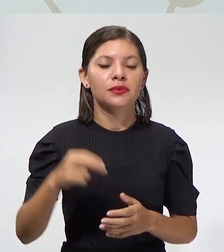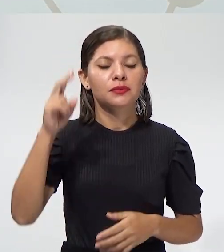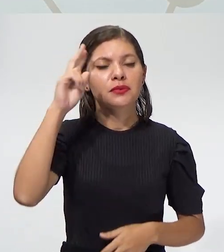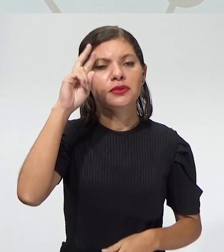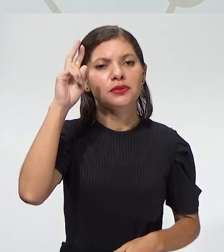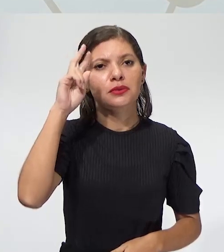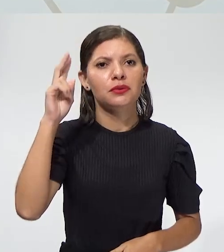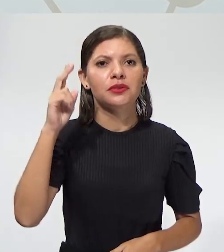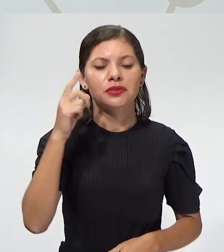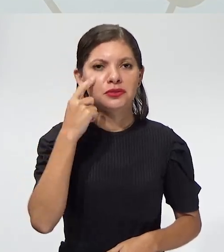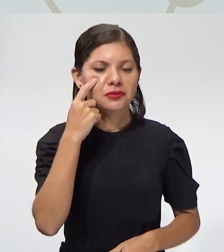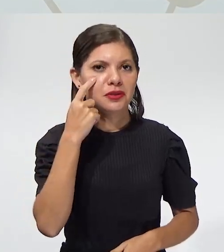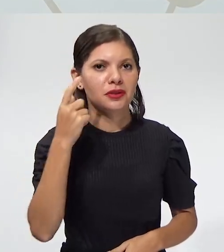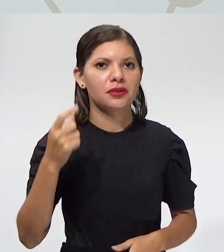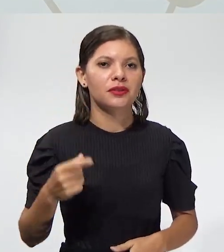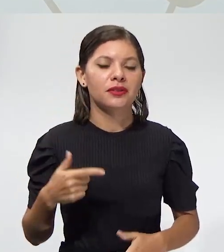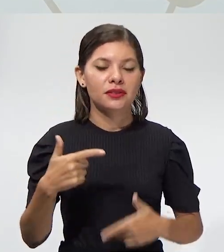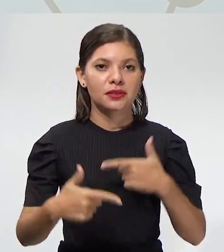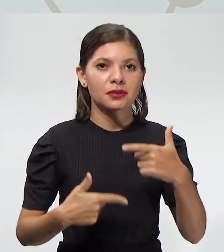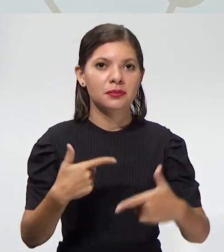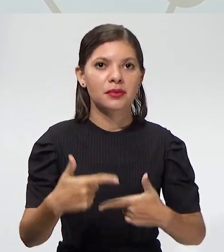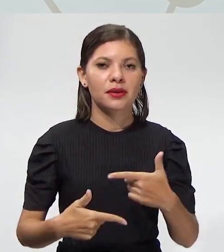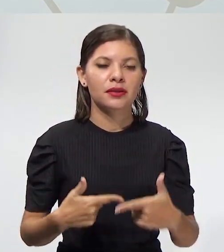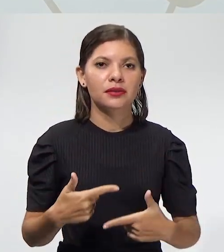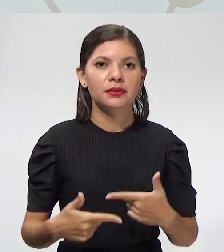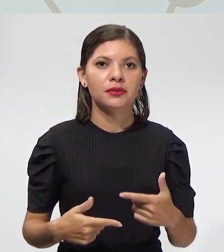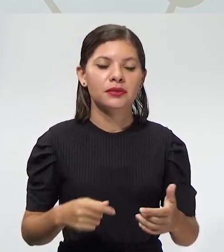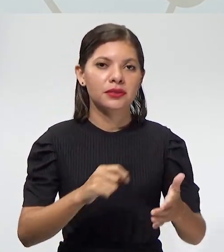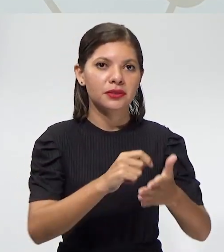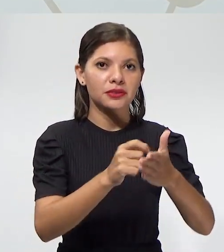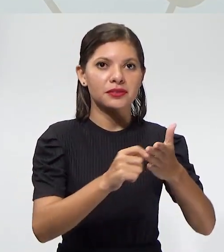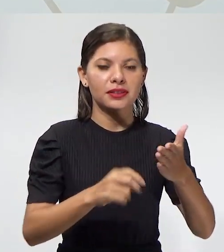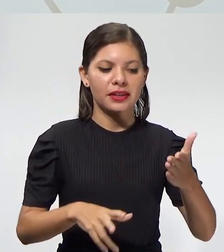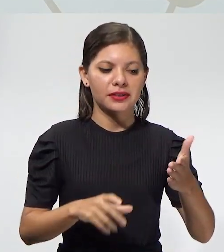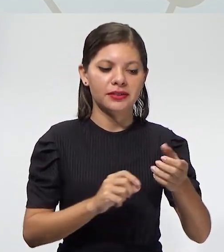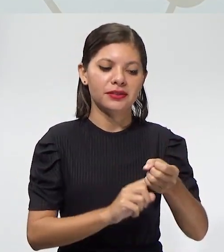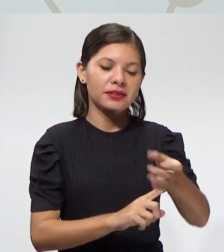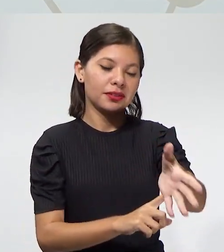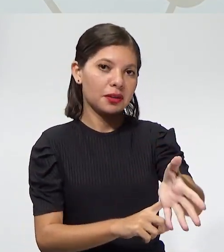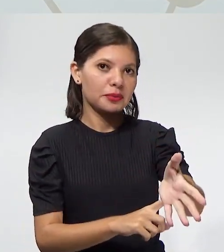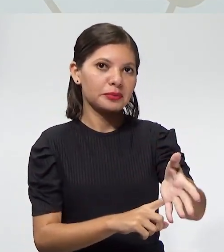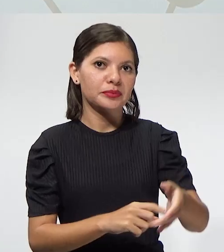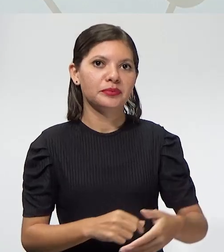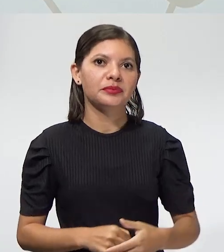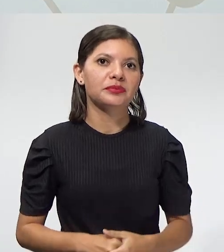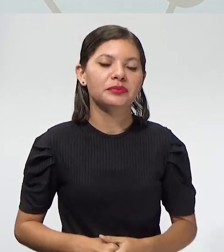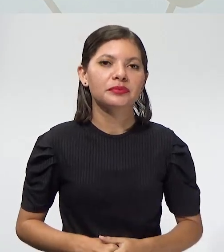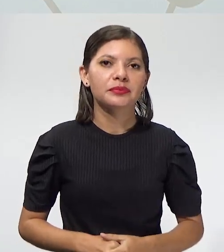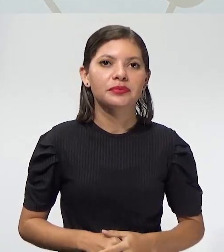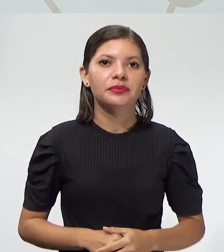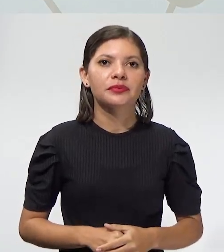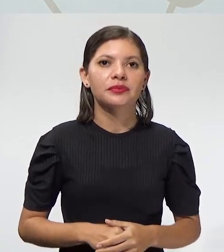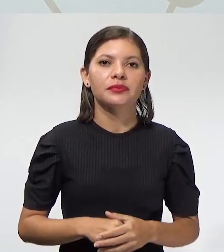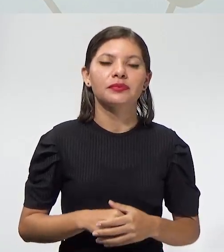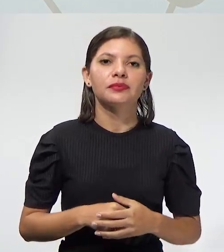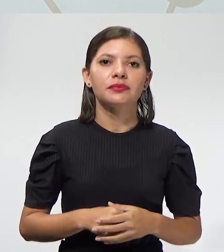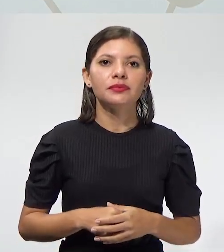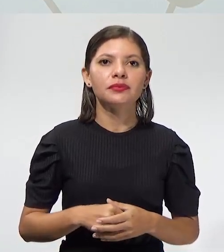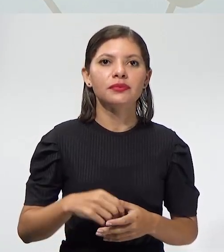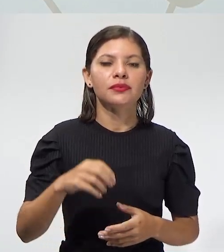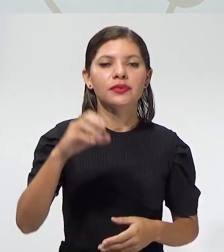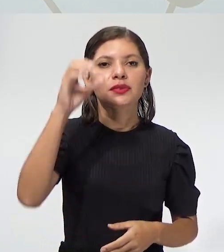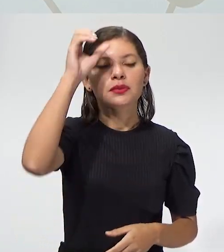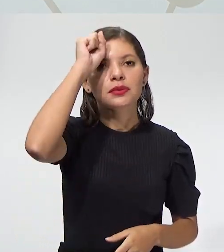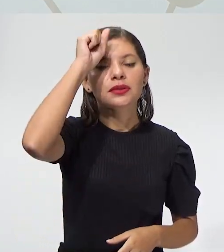cultural, que é o que a gente vê ao longo, né, da nossa história. Então, nesse nosso trabalho, a partir dessa atividade